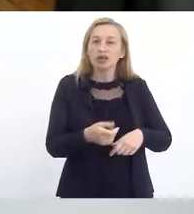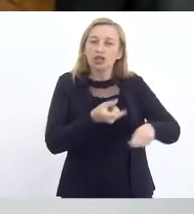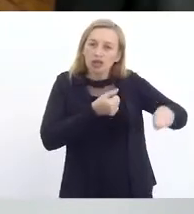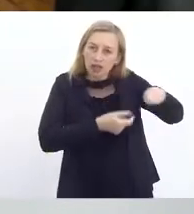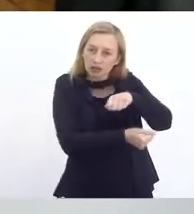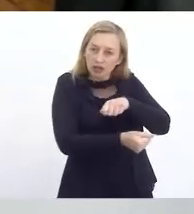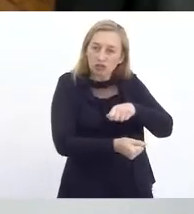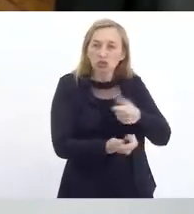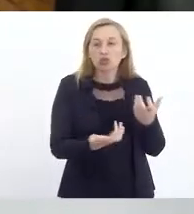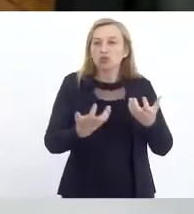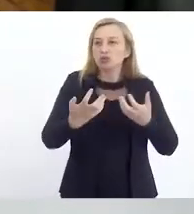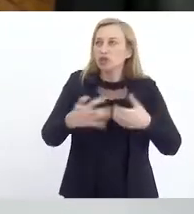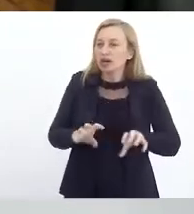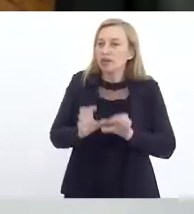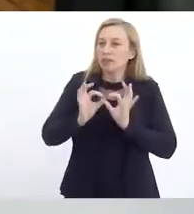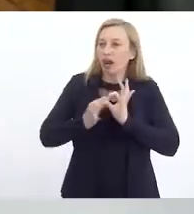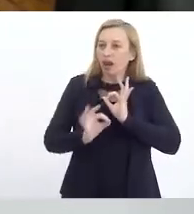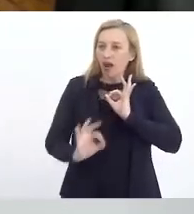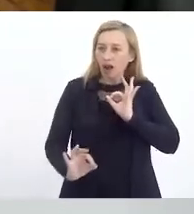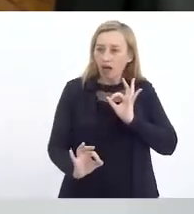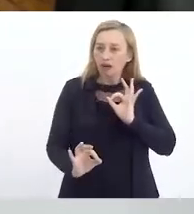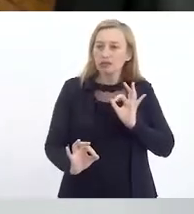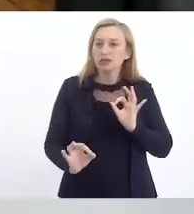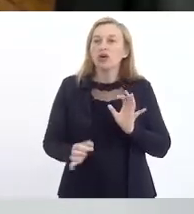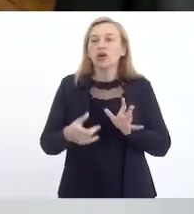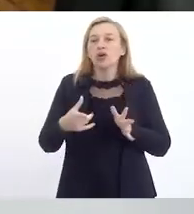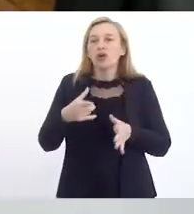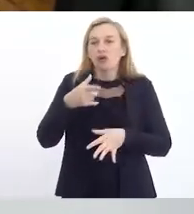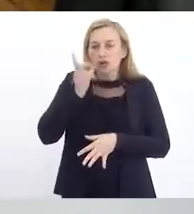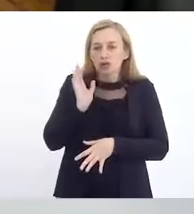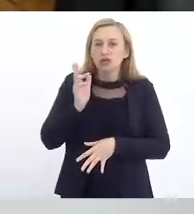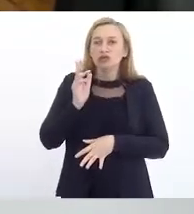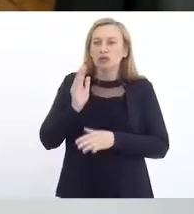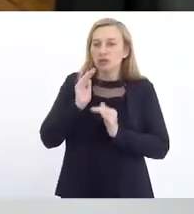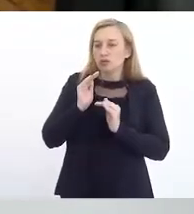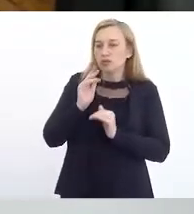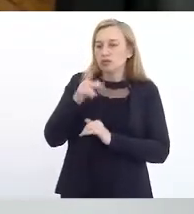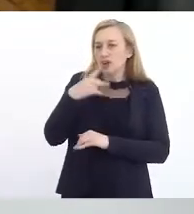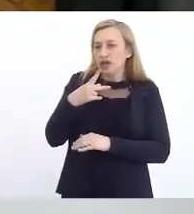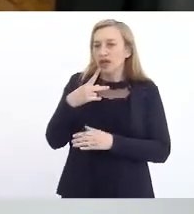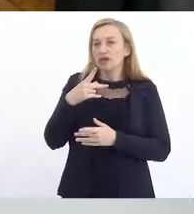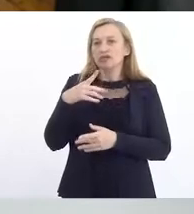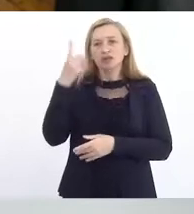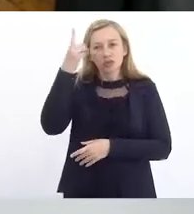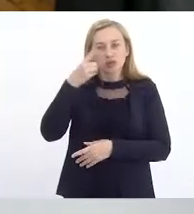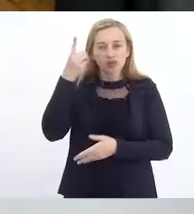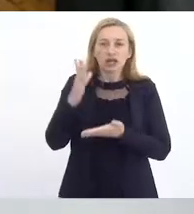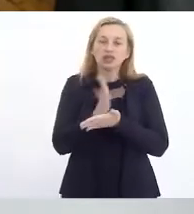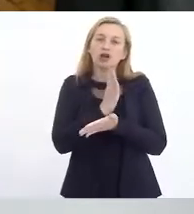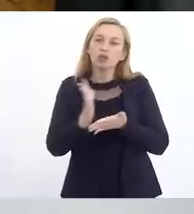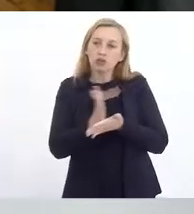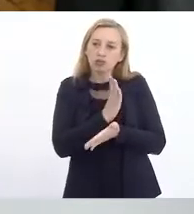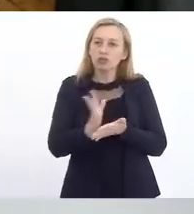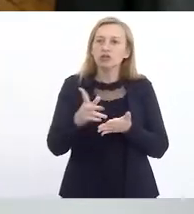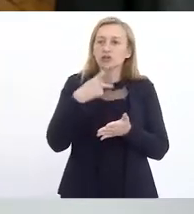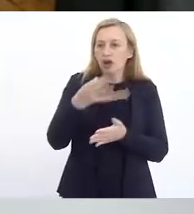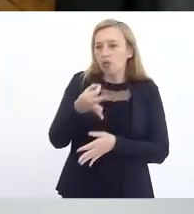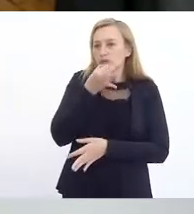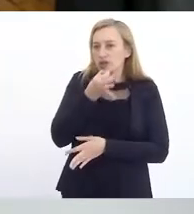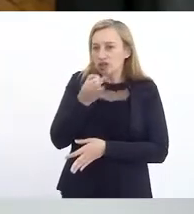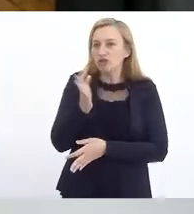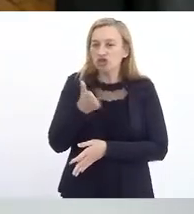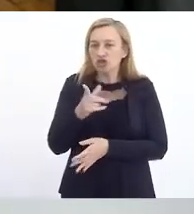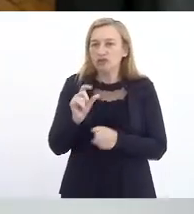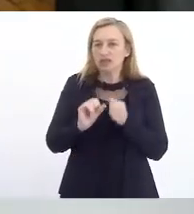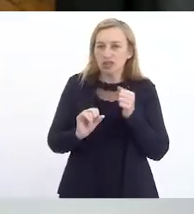Enfim, não quero me alongar. Ontem até passei aí para o deputado algumas considerações e sugestões que a gente